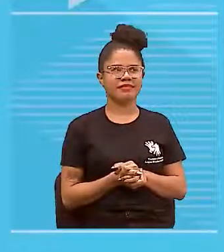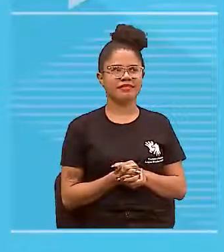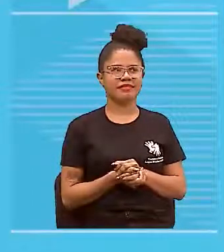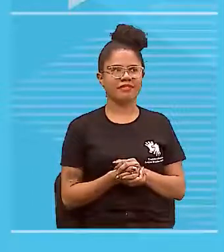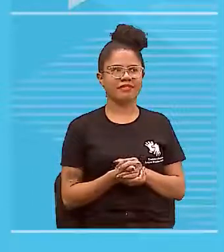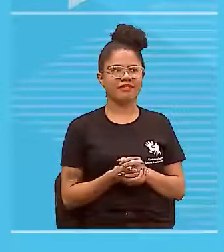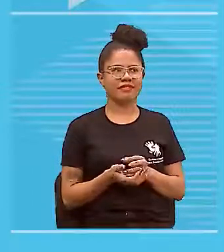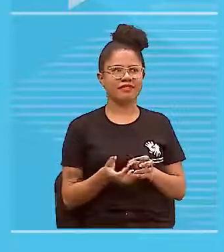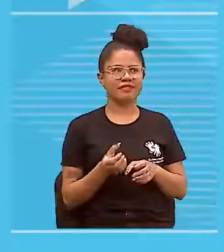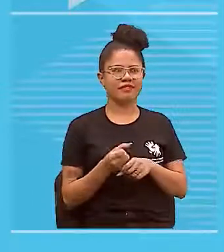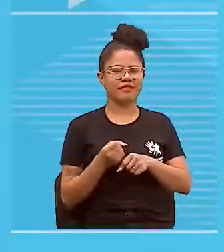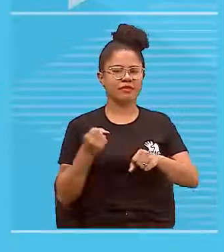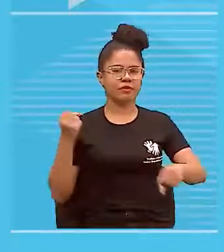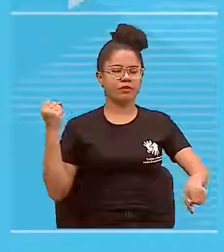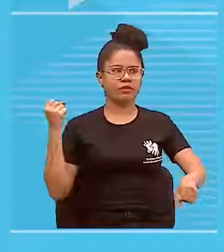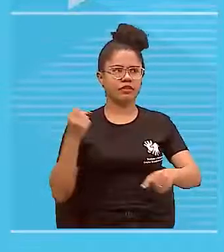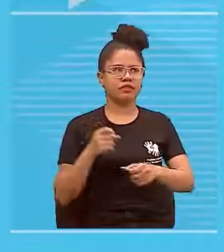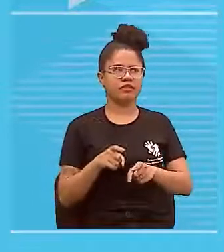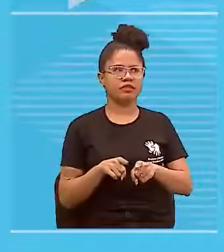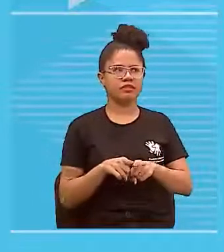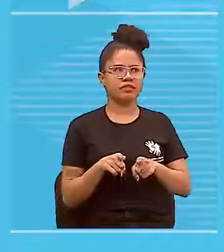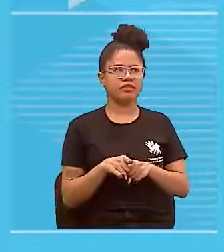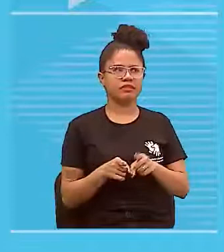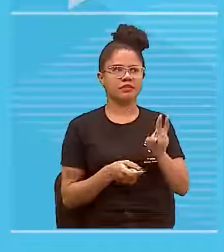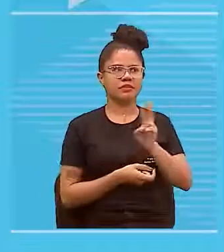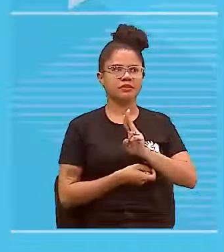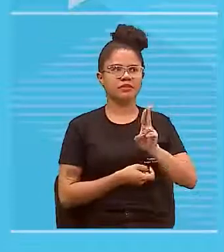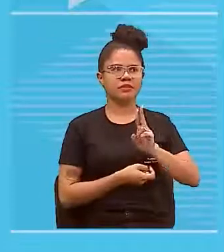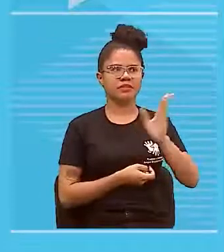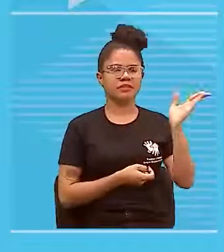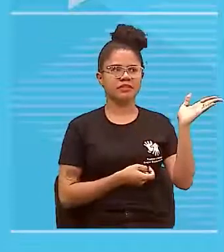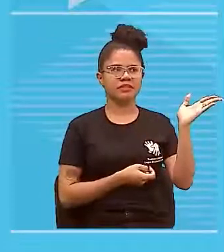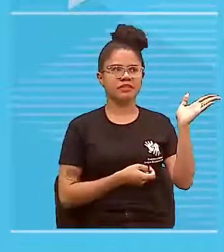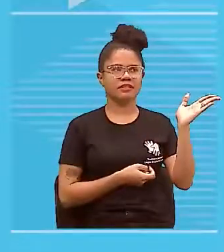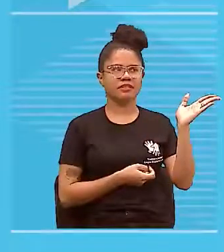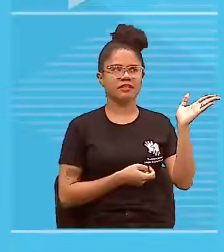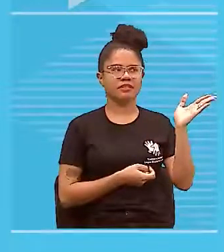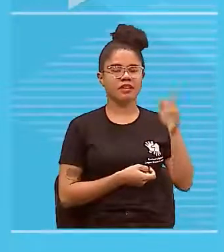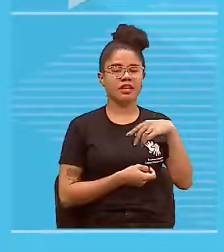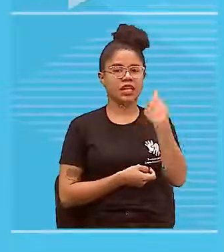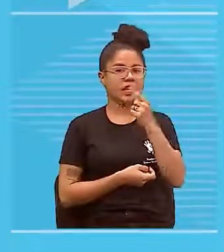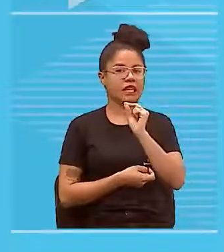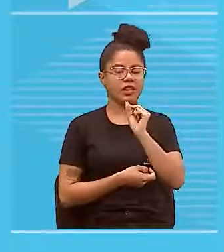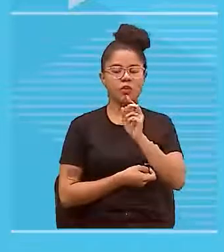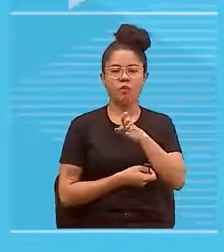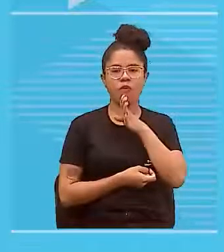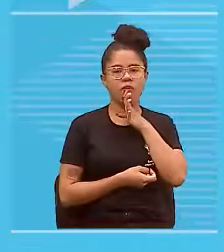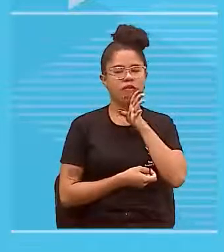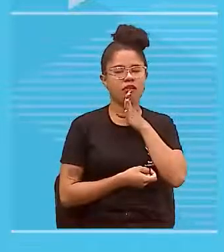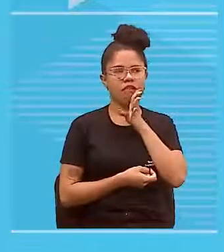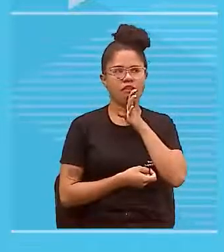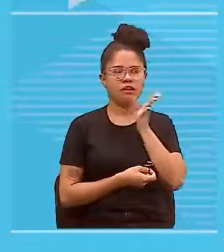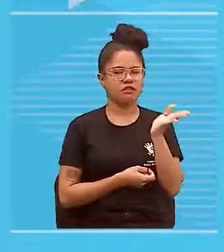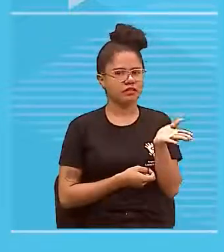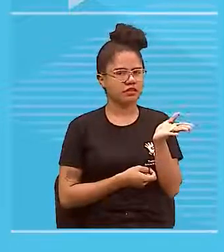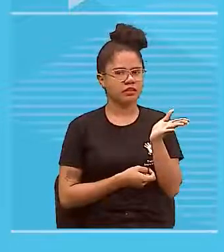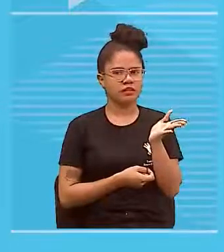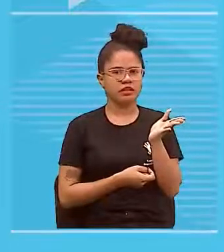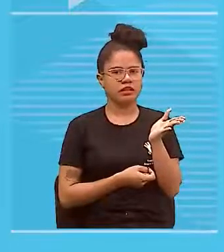só né e o nome Paraíba para quem não tem conhecimento de mundo Paraíba